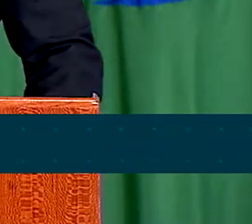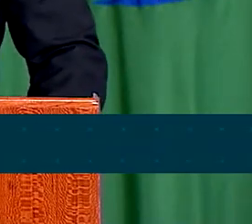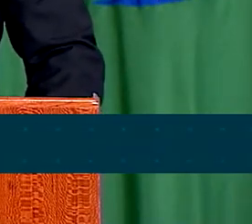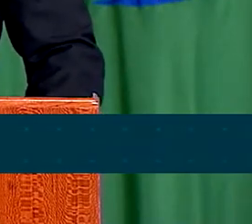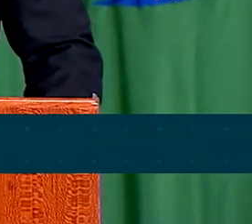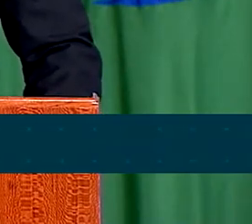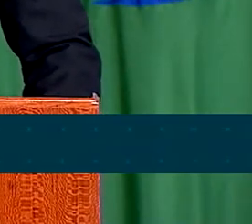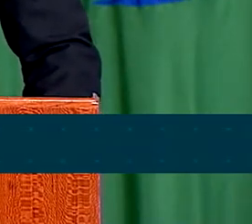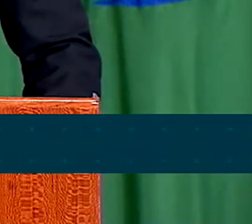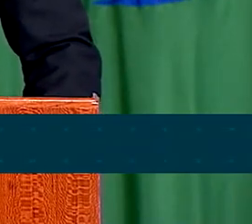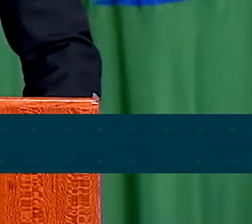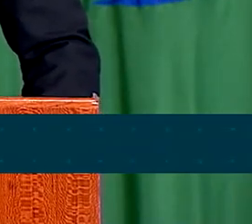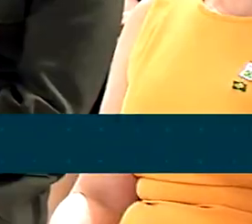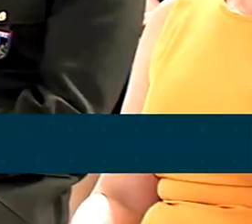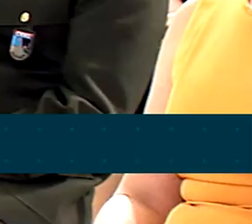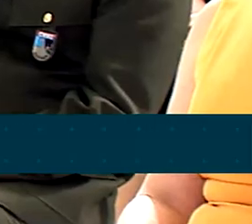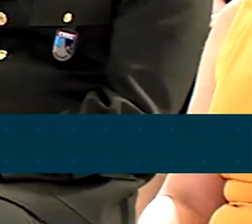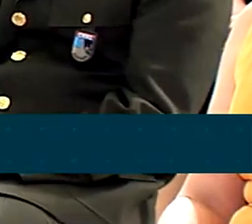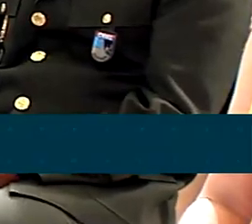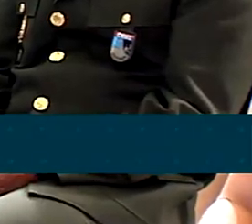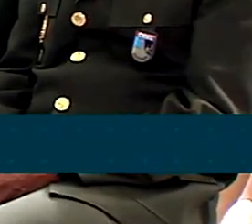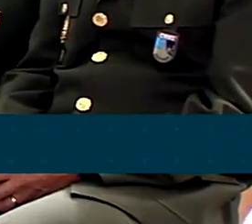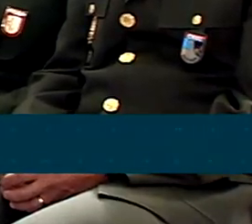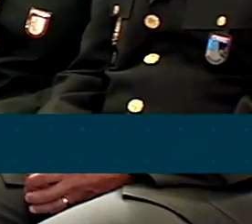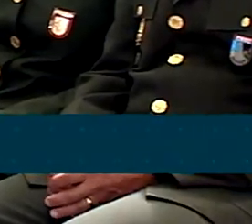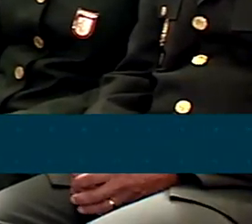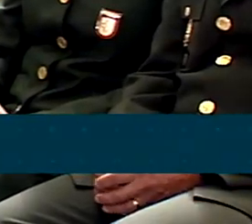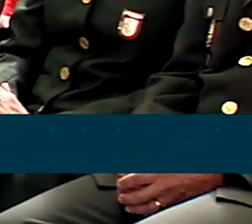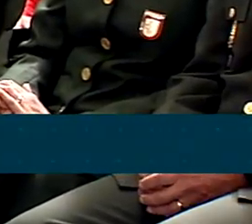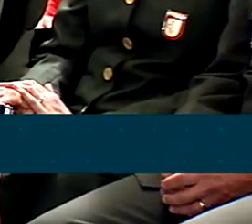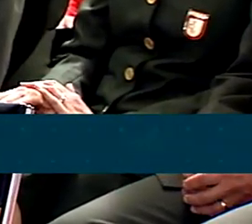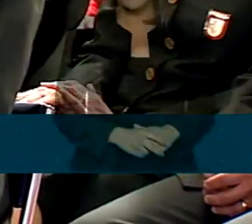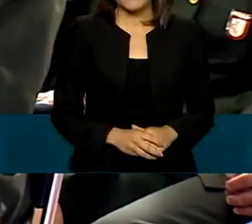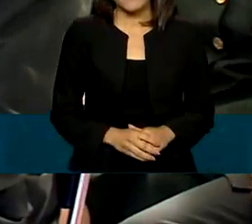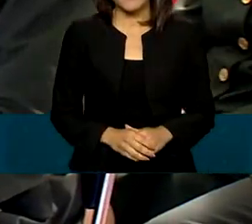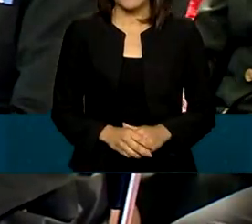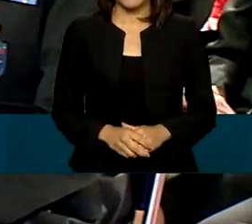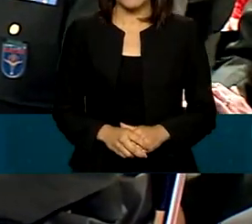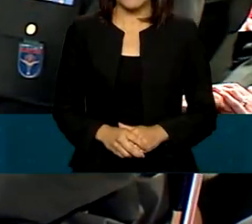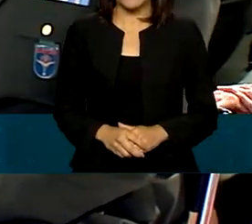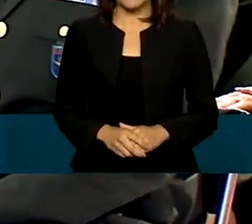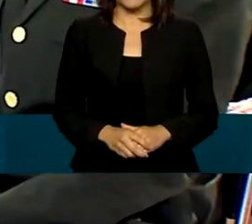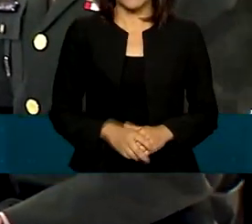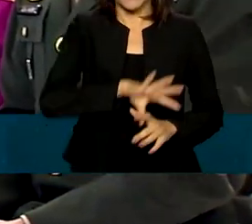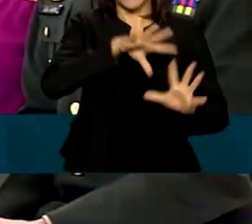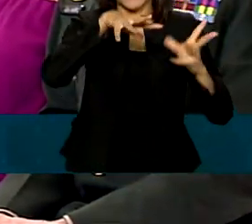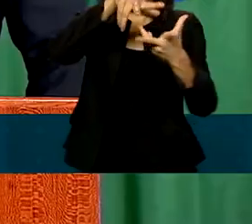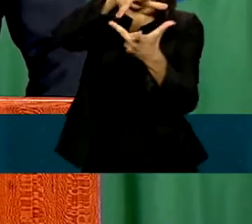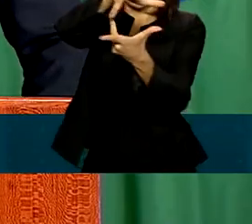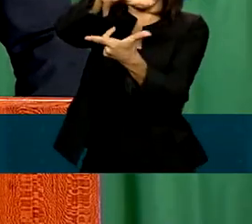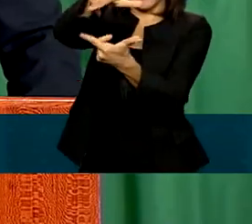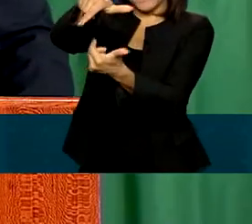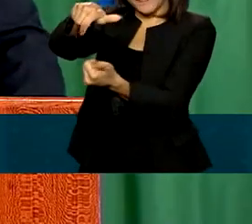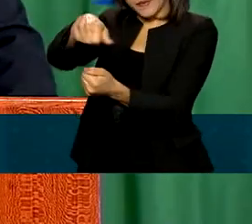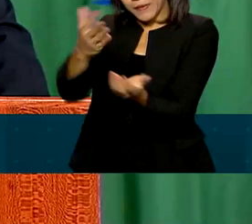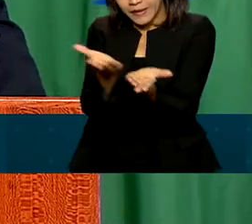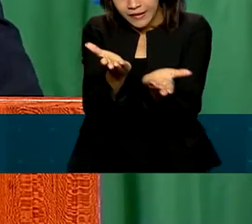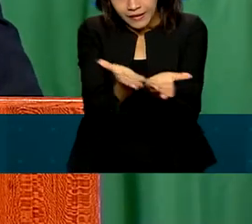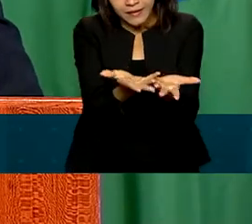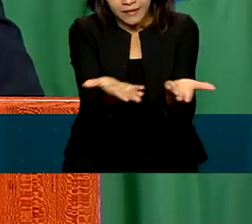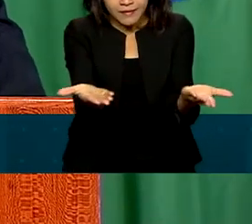está em boas mãos. Somos uma das maiores nações do mundo, cristã,